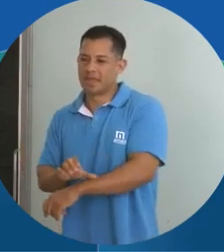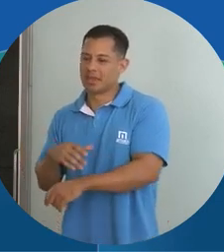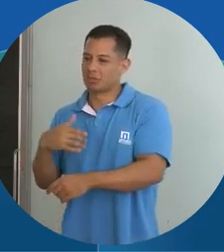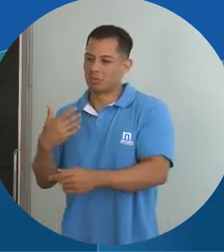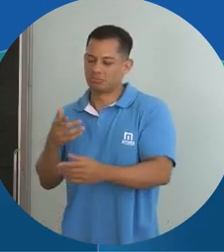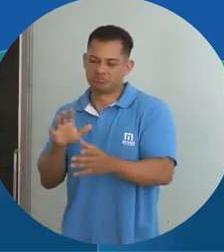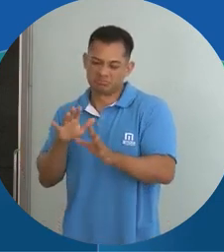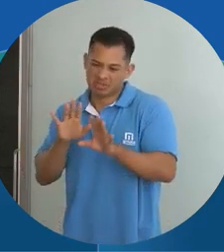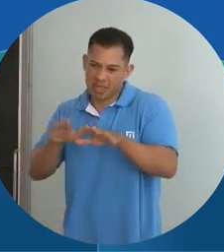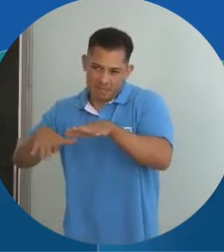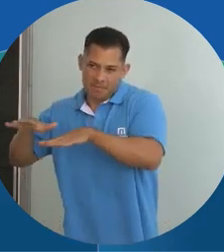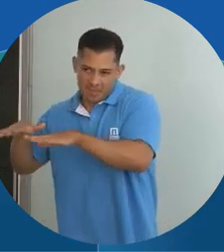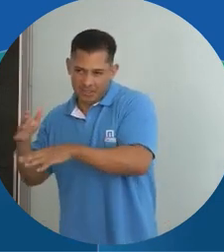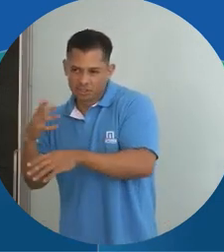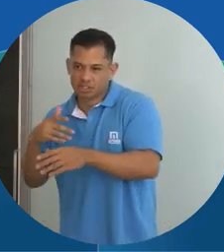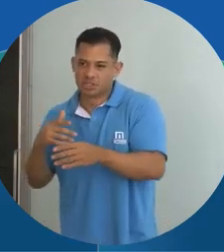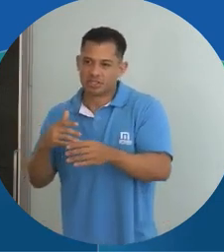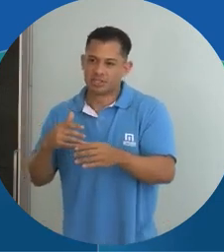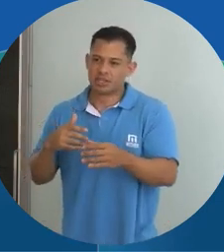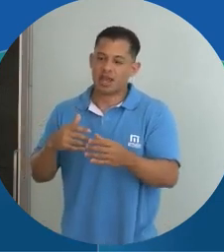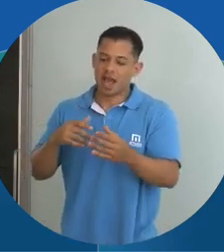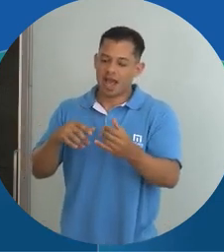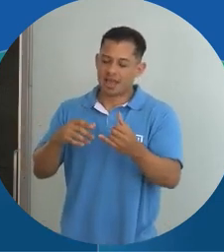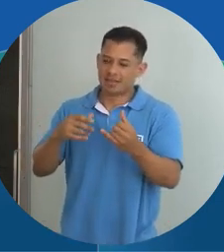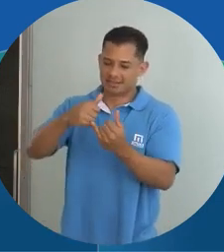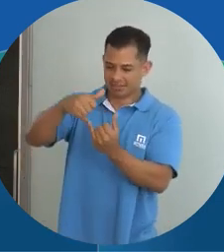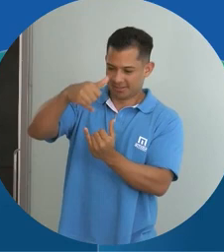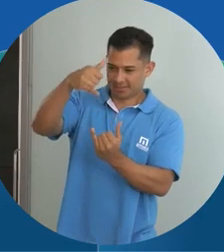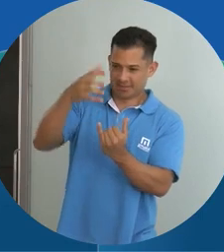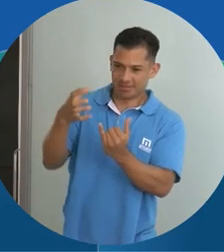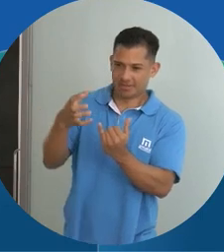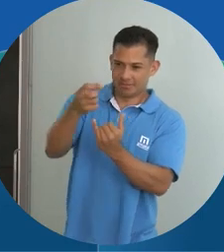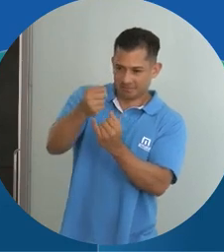caso, e após a execução a estrutura, né,